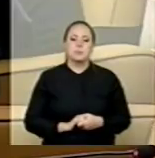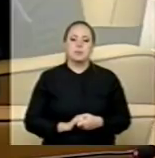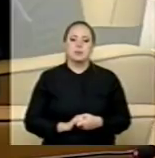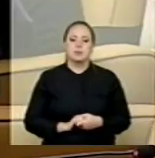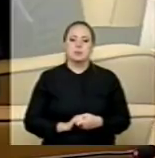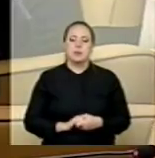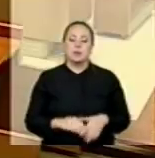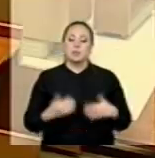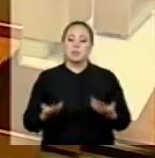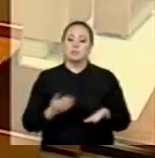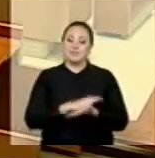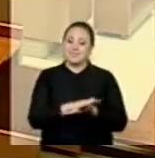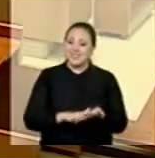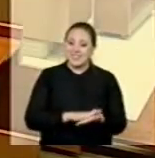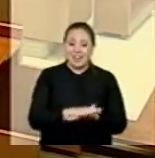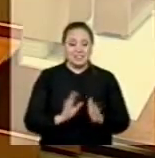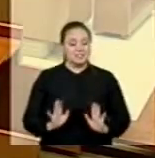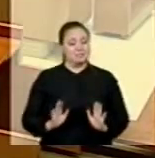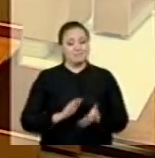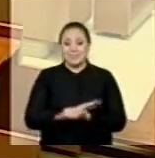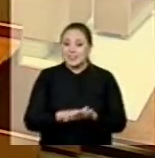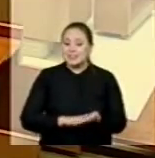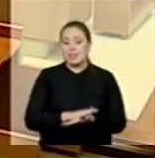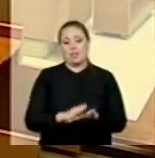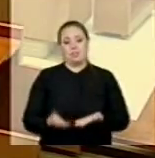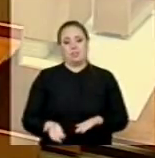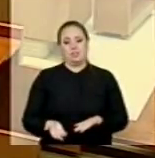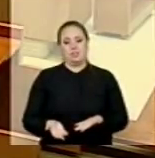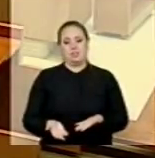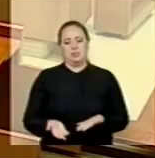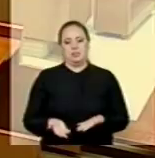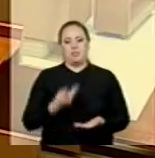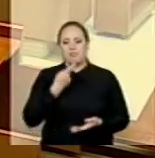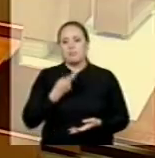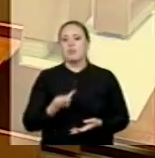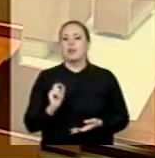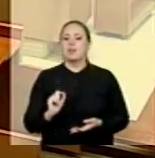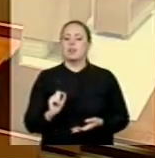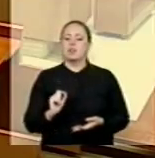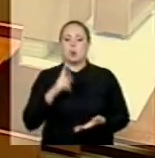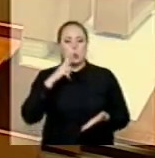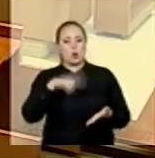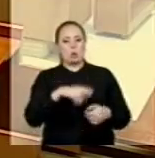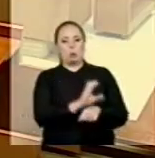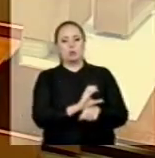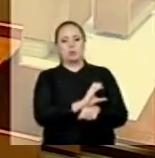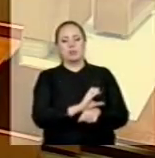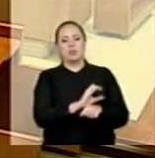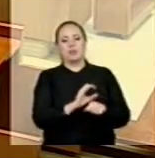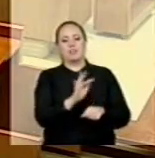nada, absolutamente nada, justifica inferir da Constituição